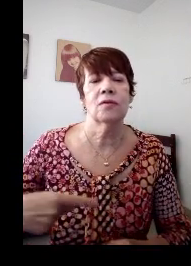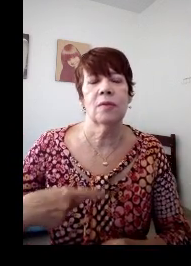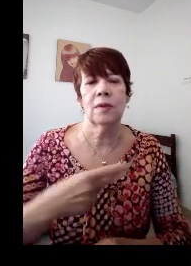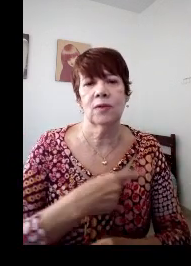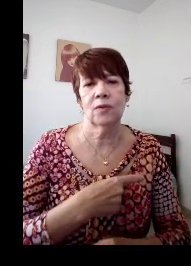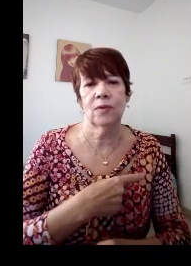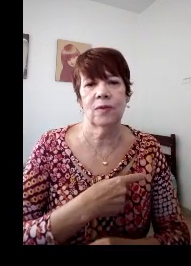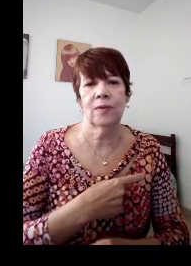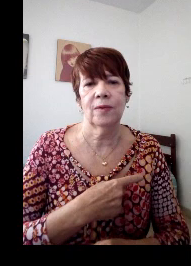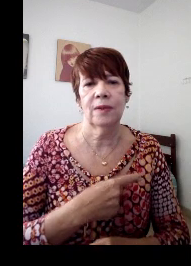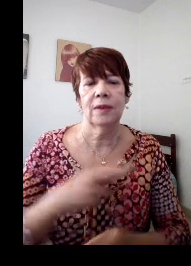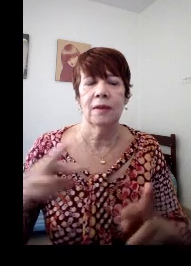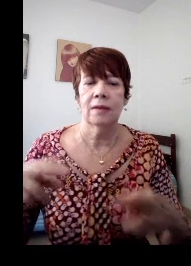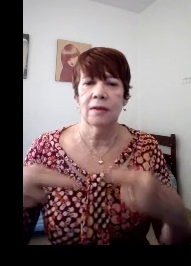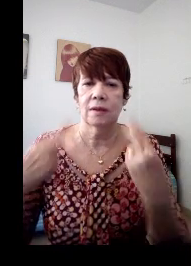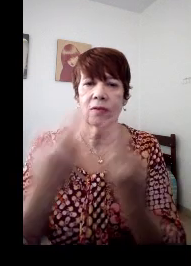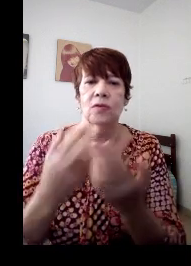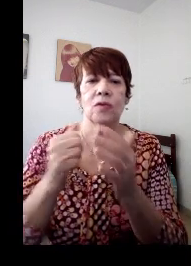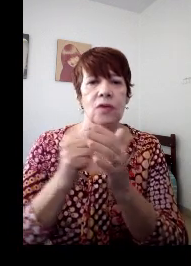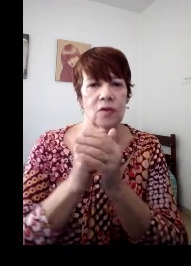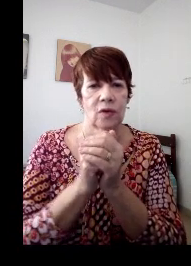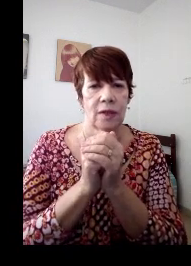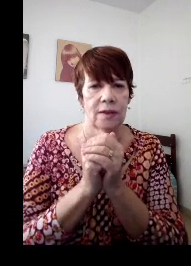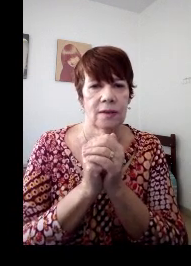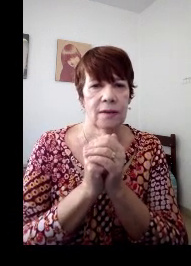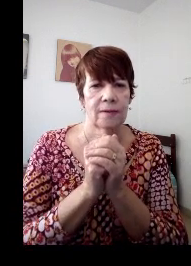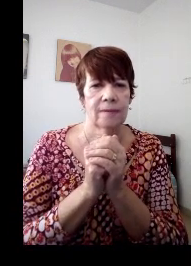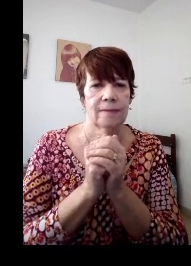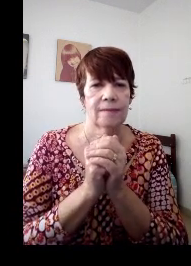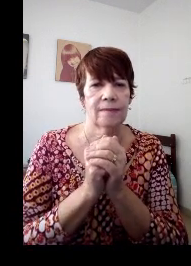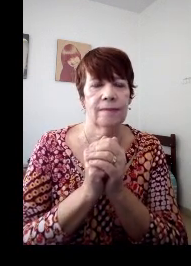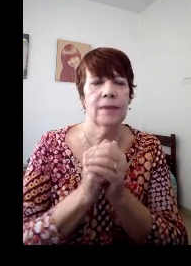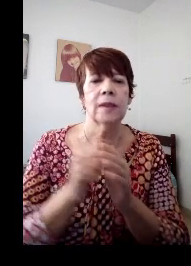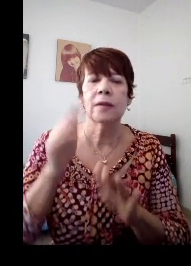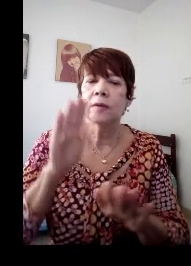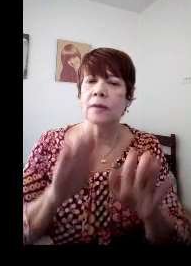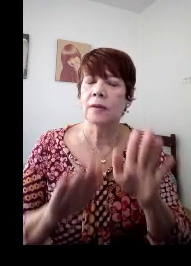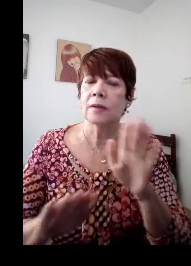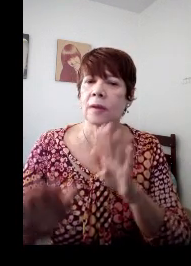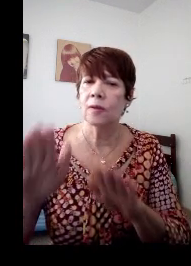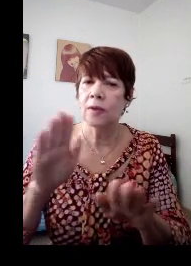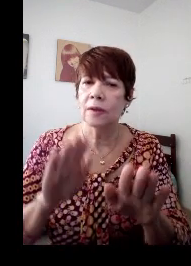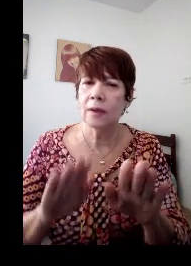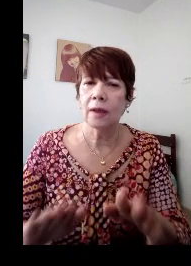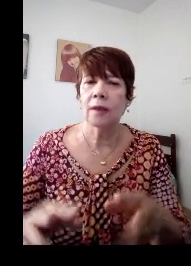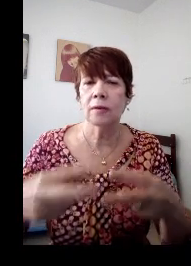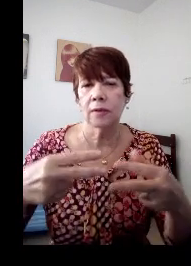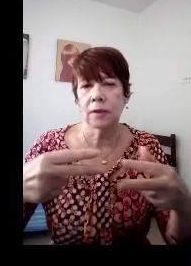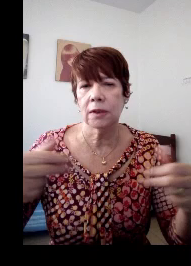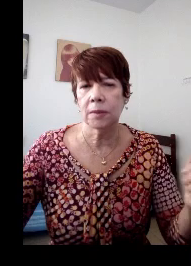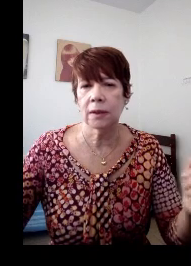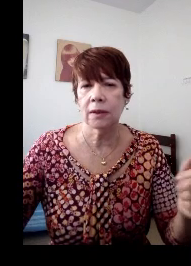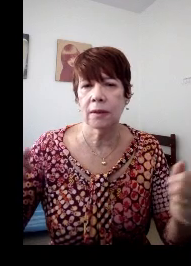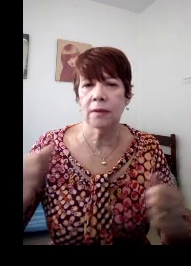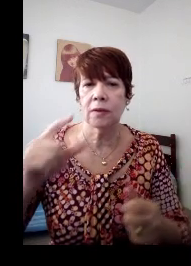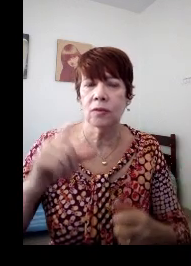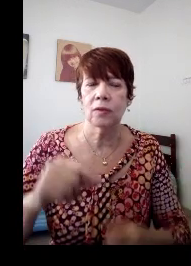me afasto, o pecado me afasta. O pecado, ele me afasta